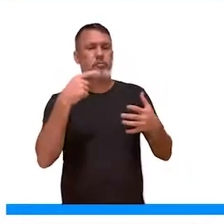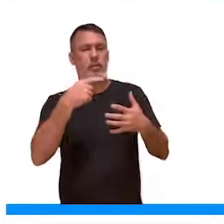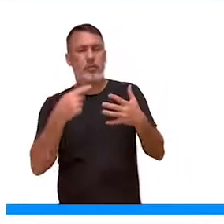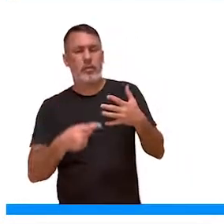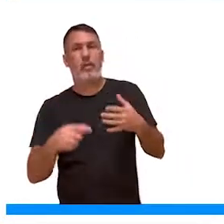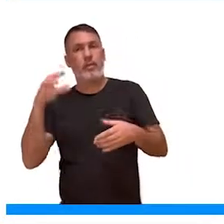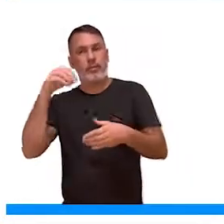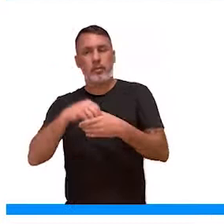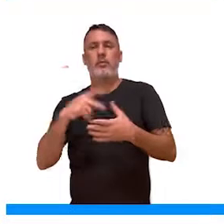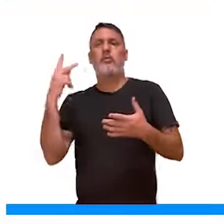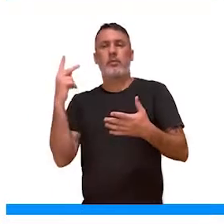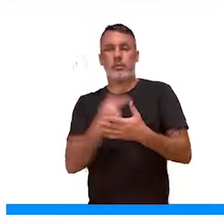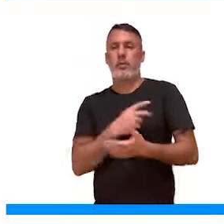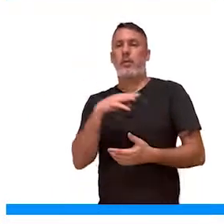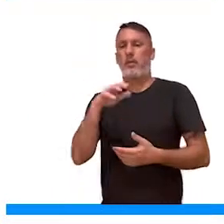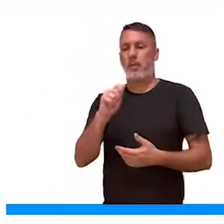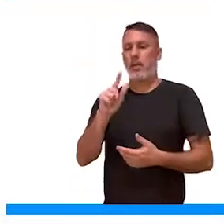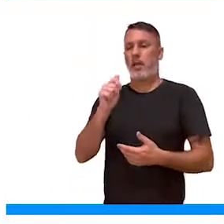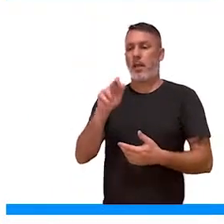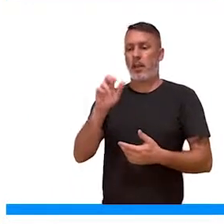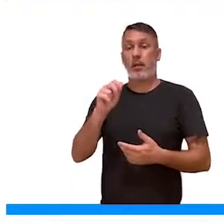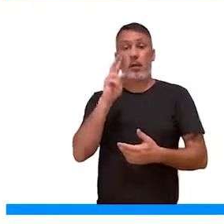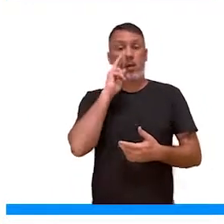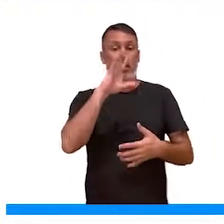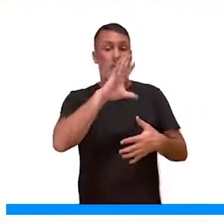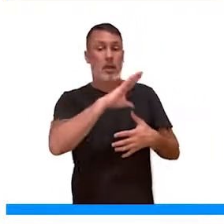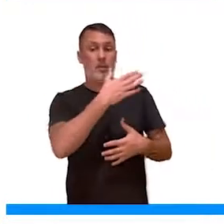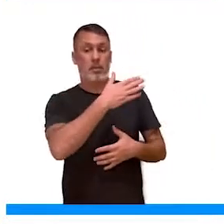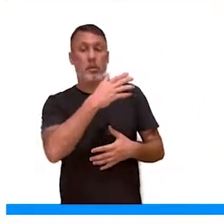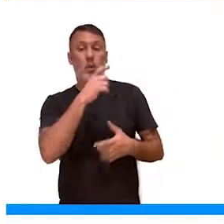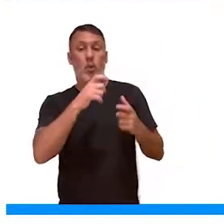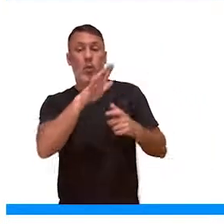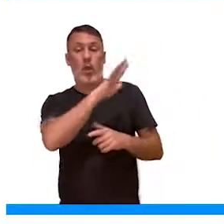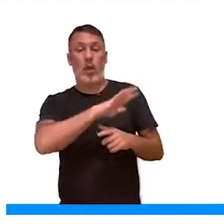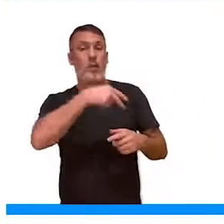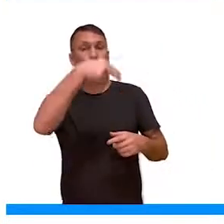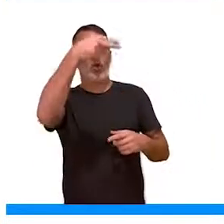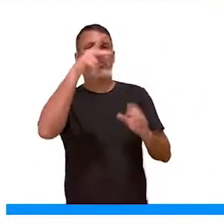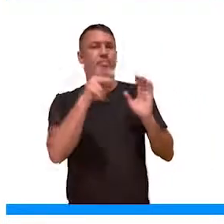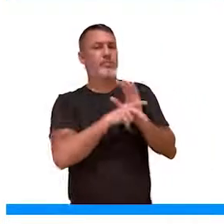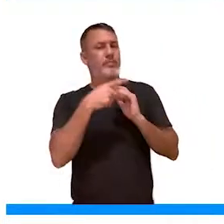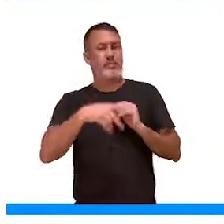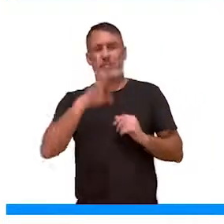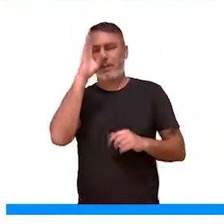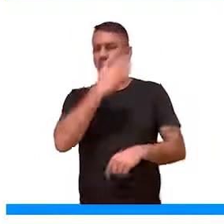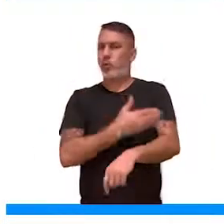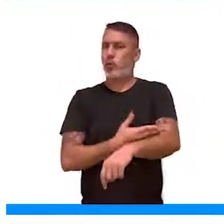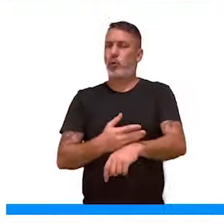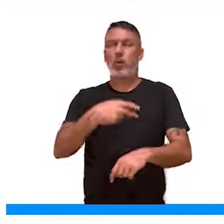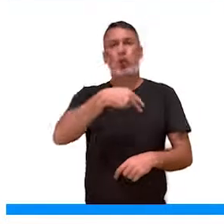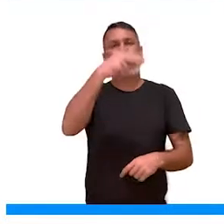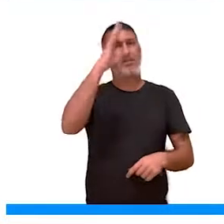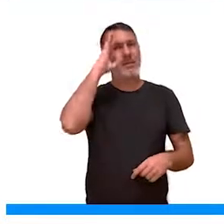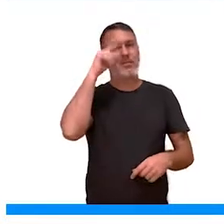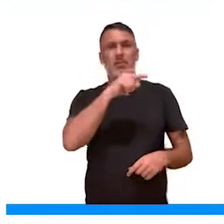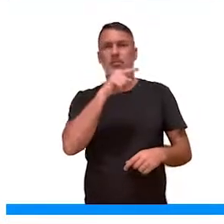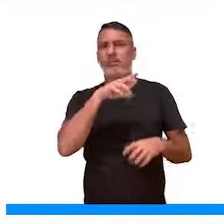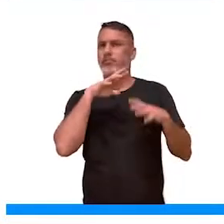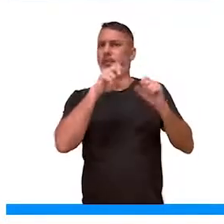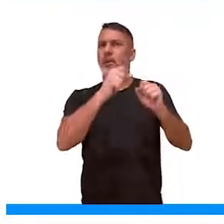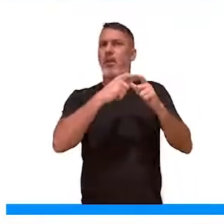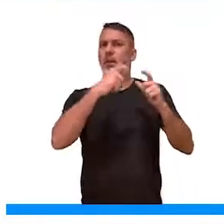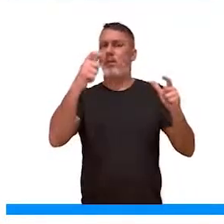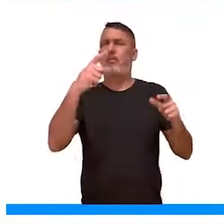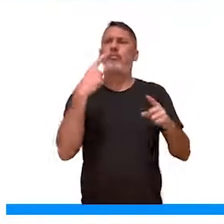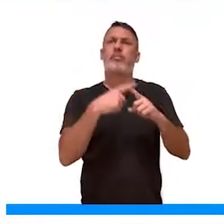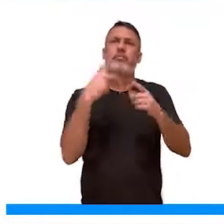do Plasmodium podem provocar a malária. Como vocês podem ver no mapa, é uma doença que afeta principalmente a região